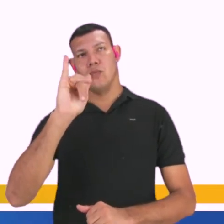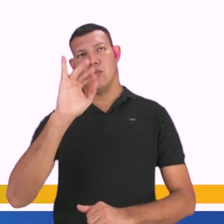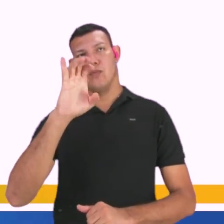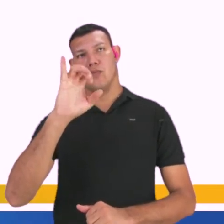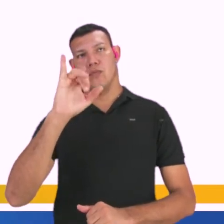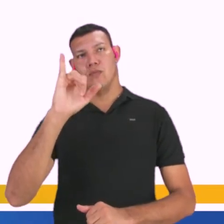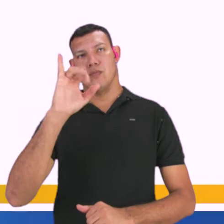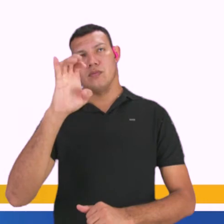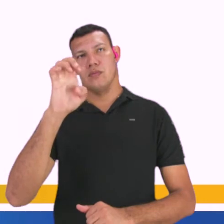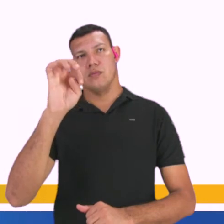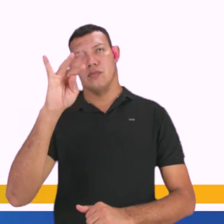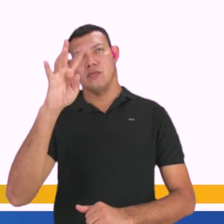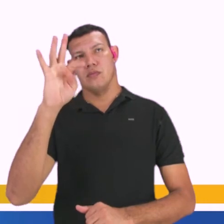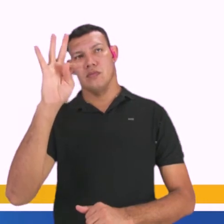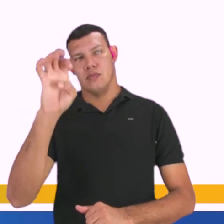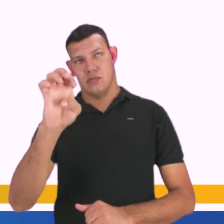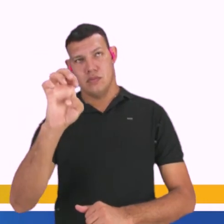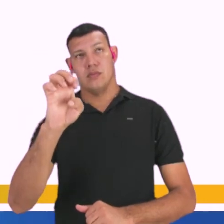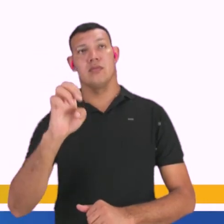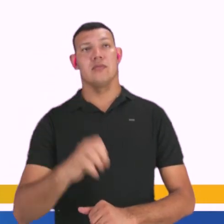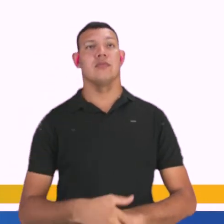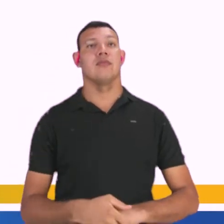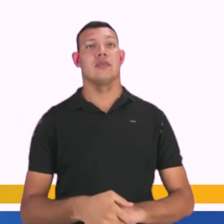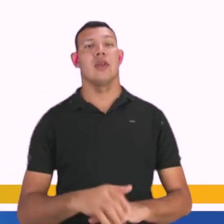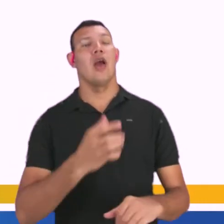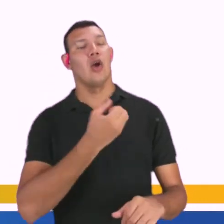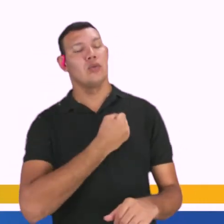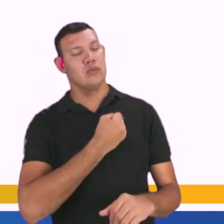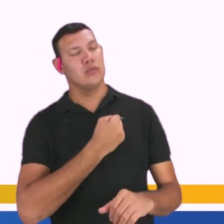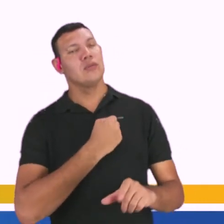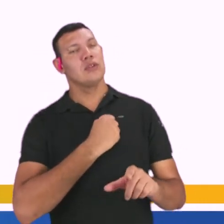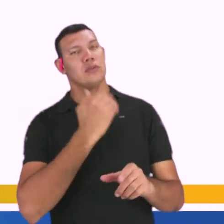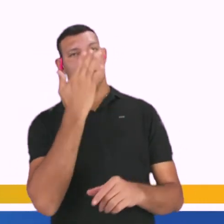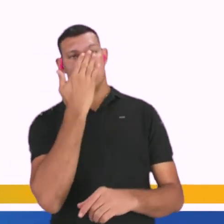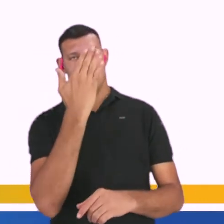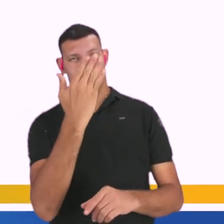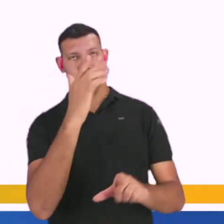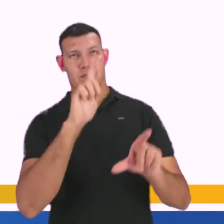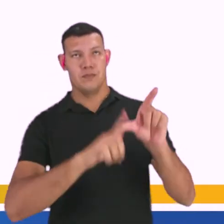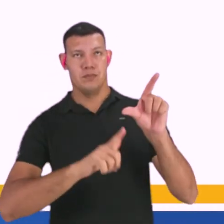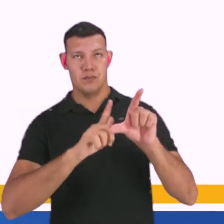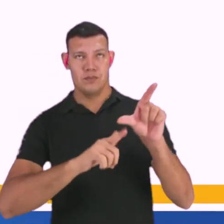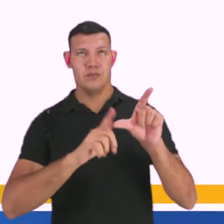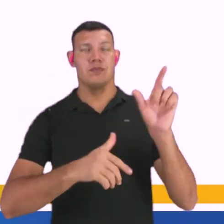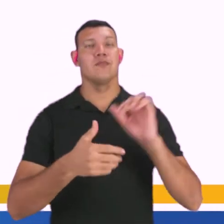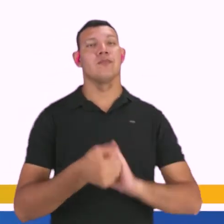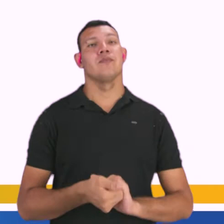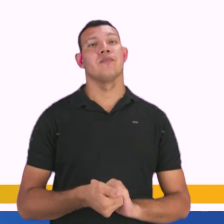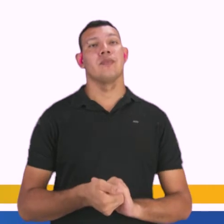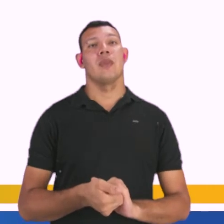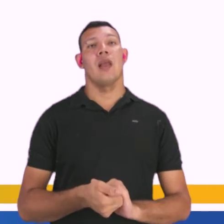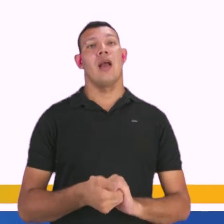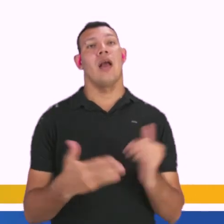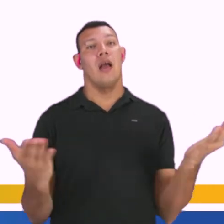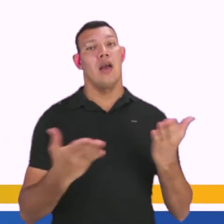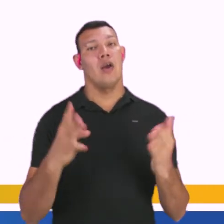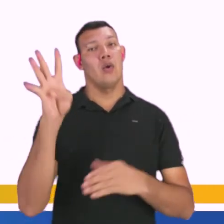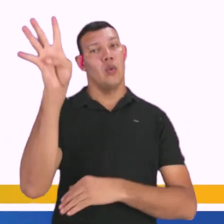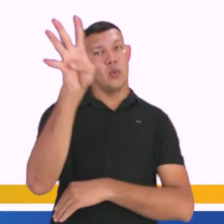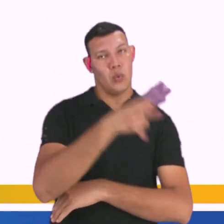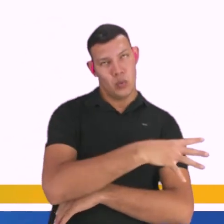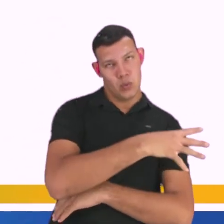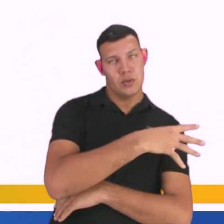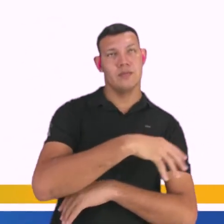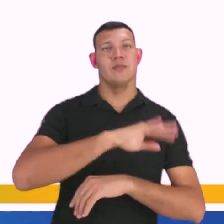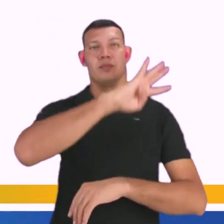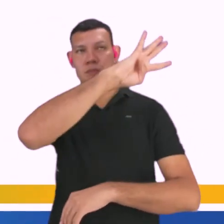4 - 4y tudo bem Então nesse caso nós temos aí uma matriz e aí você